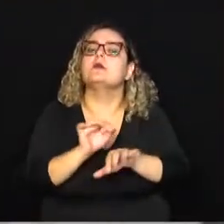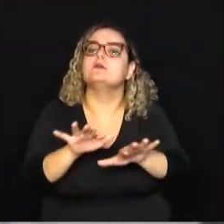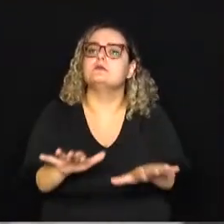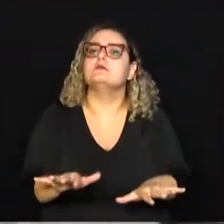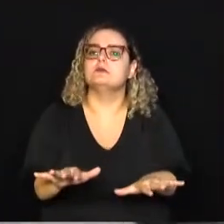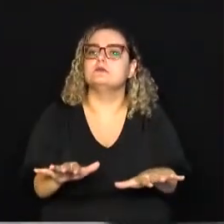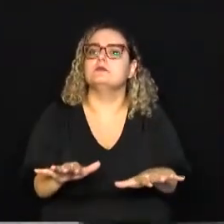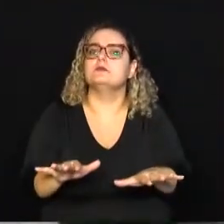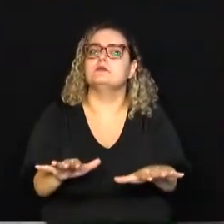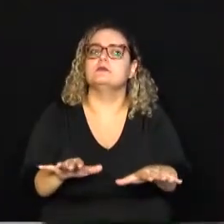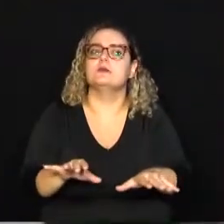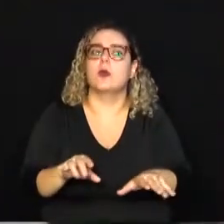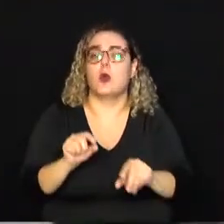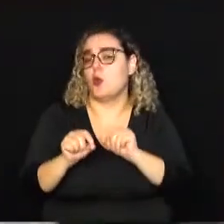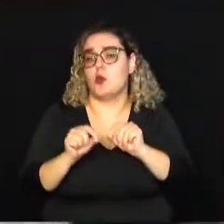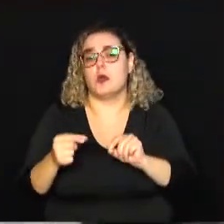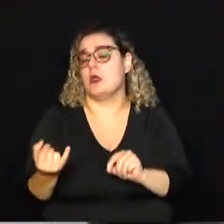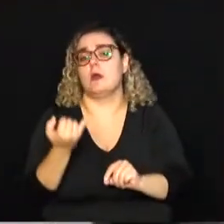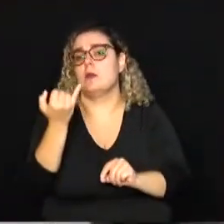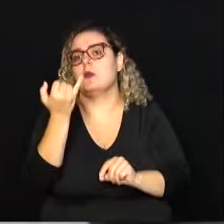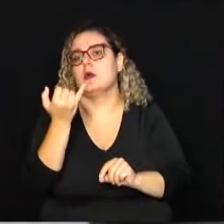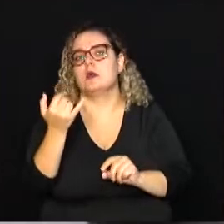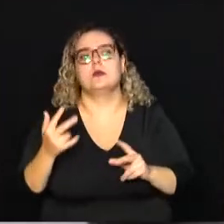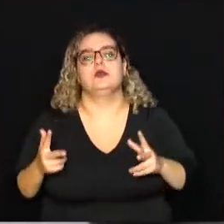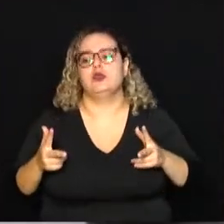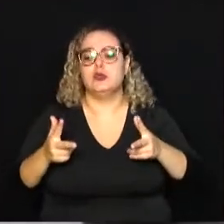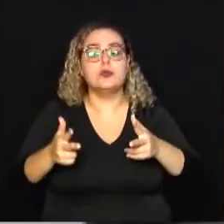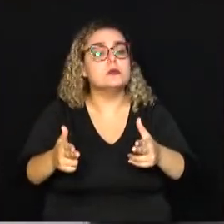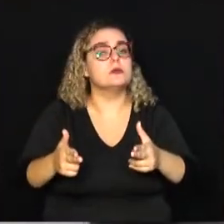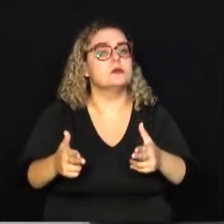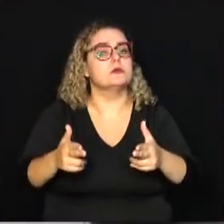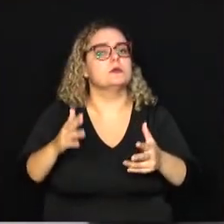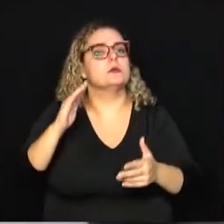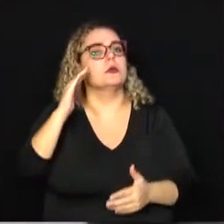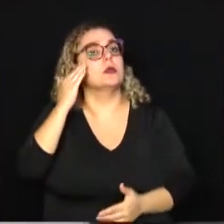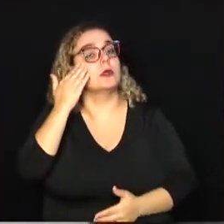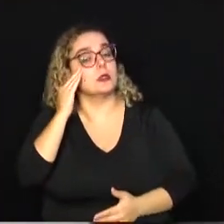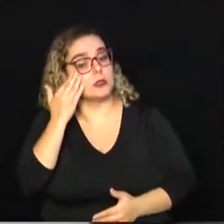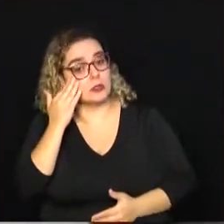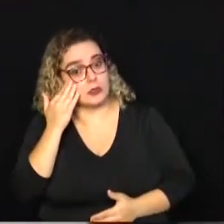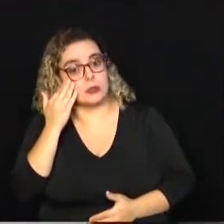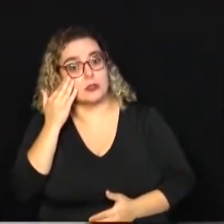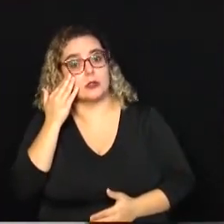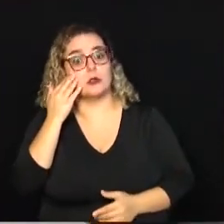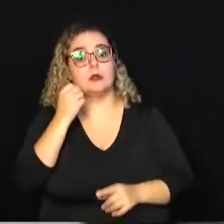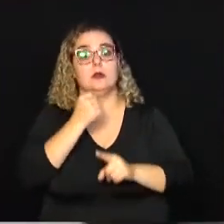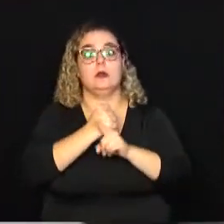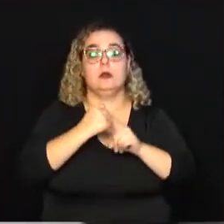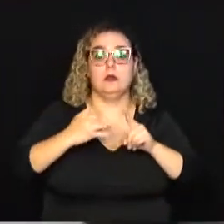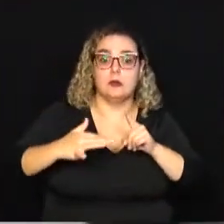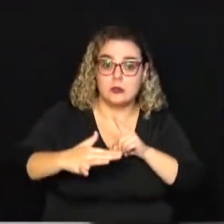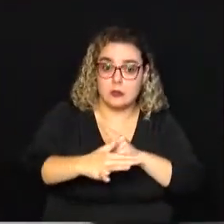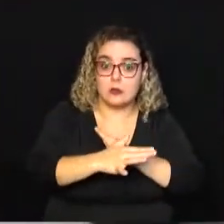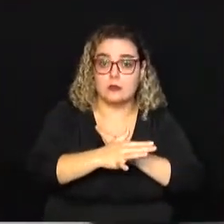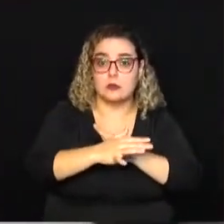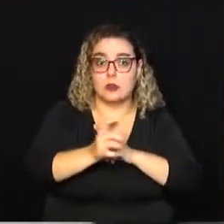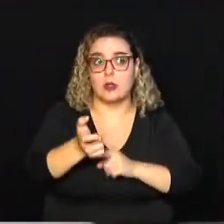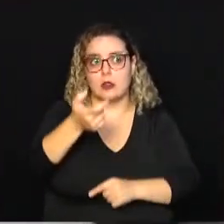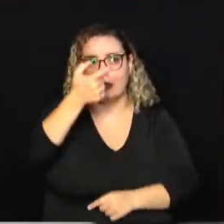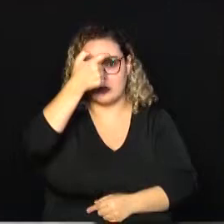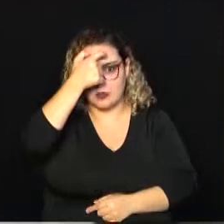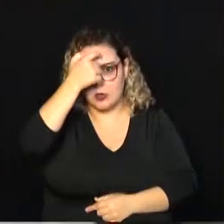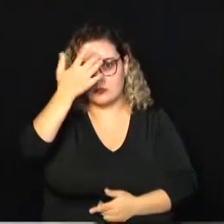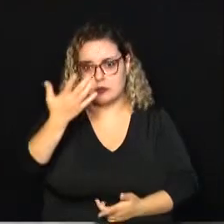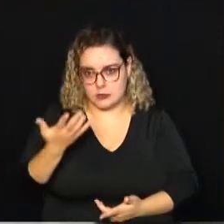é a importância de se conter, porque se entende, e é lógico que em muitas sociedades isso está consensuado, né, que não